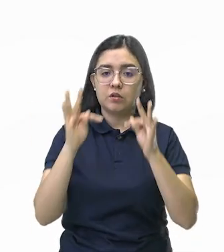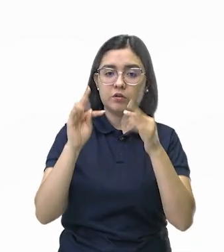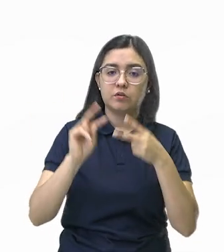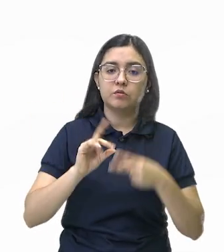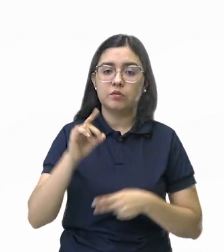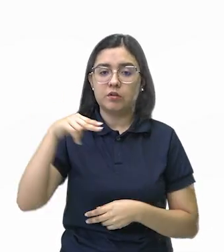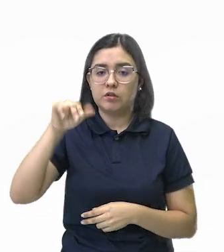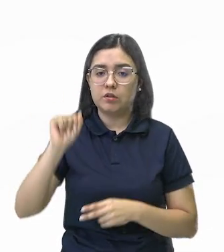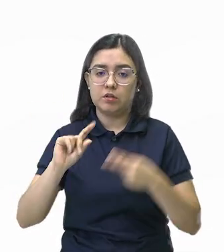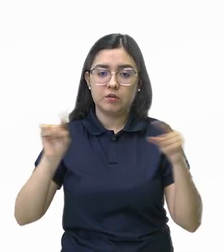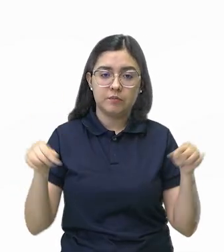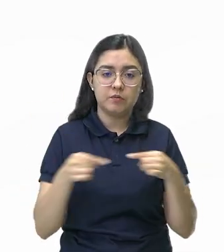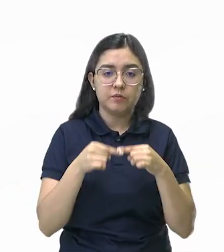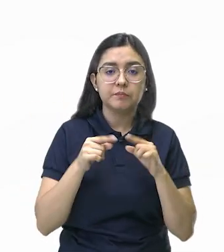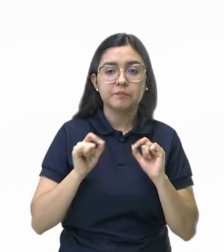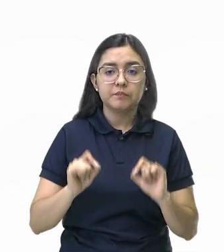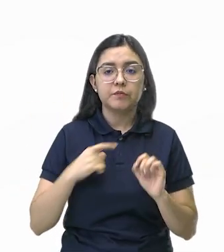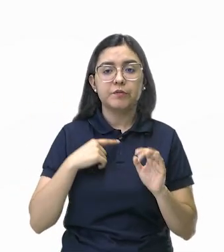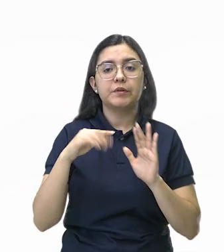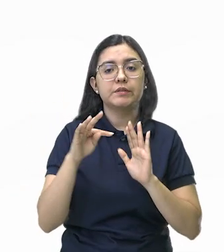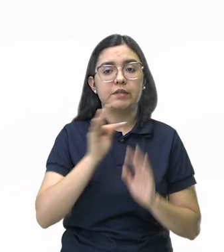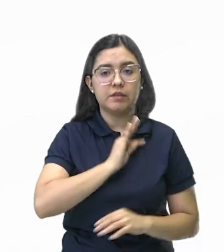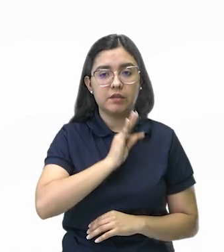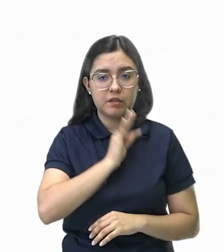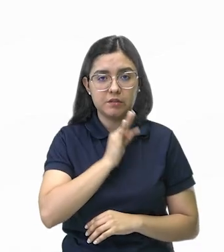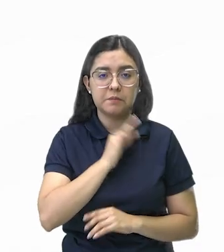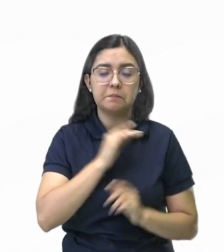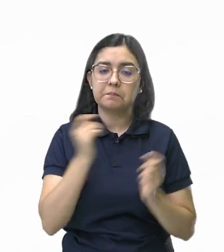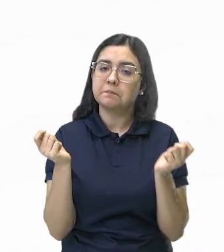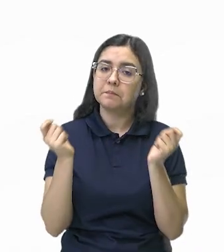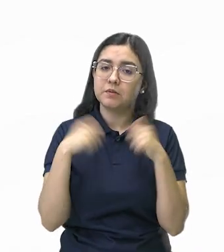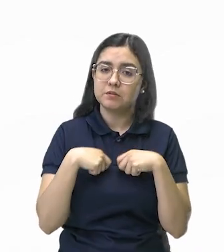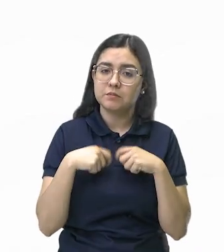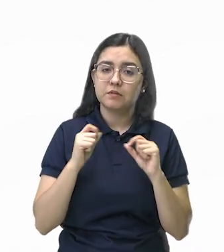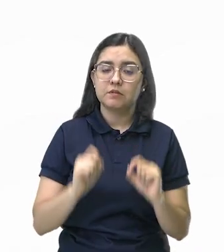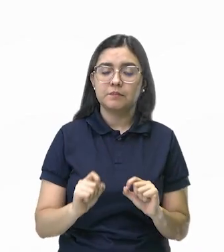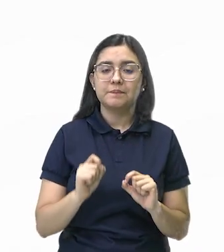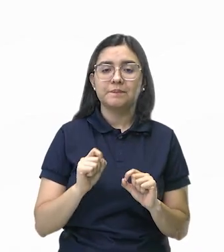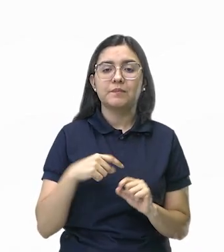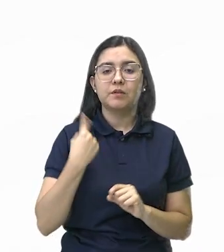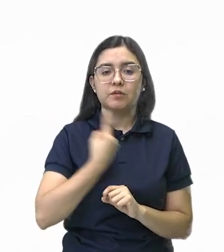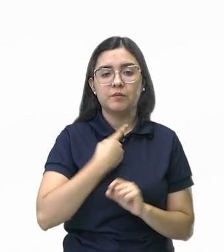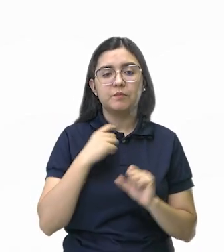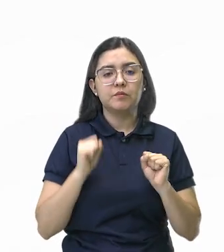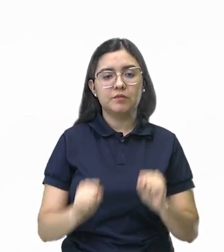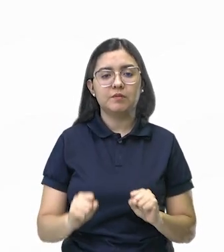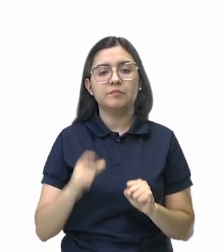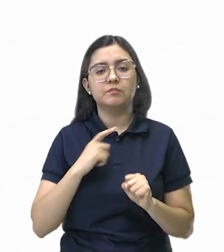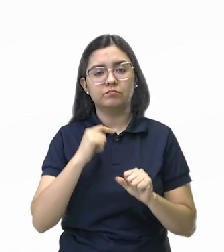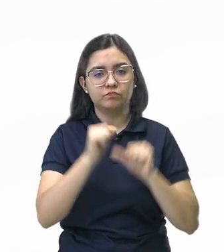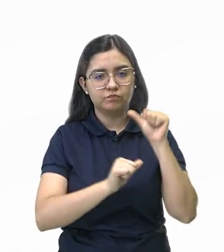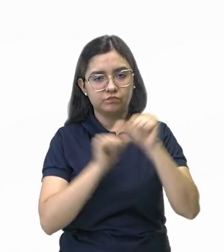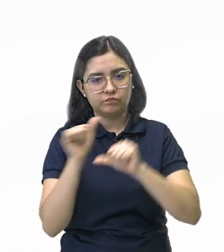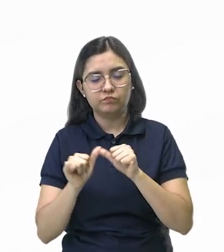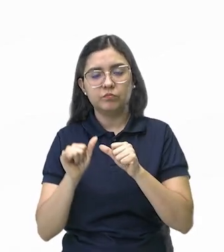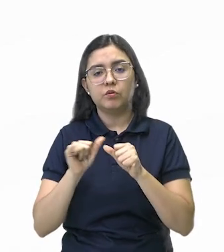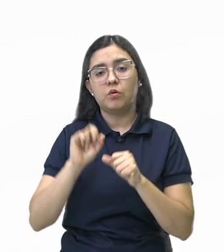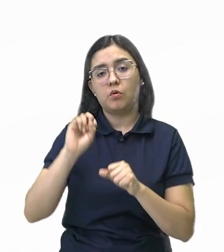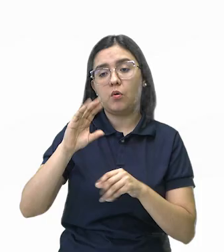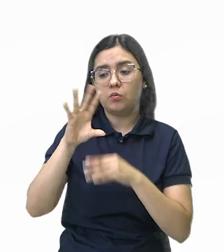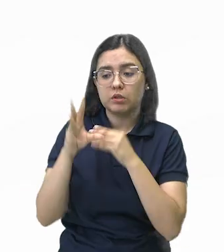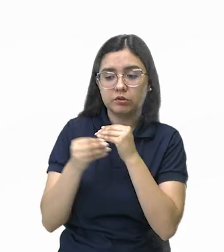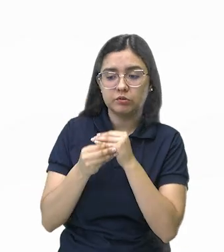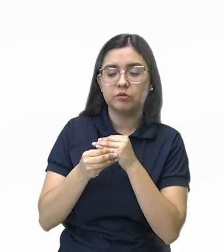DNA recombinante. Então, essa técnica, né, permitiu que pudéssemos aí editar genes, adicionar genes